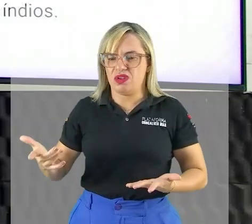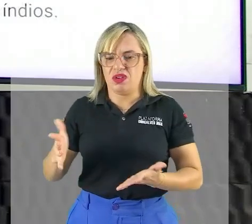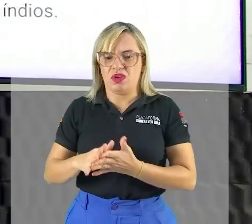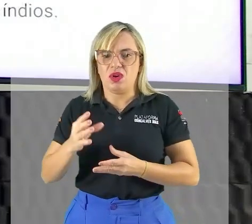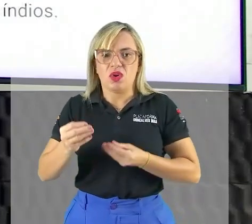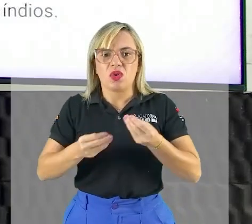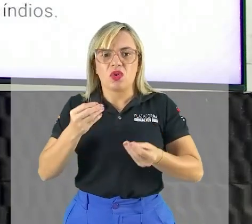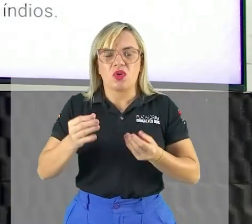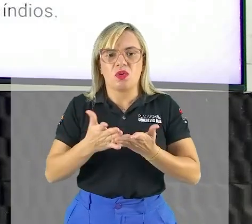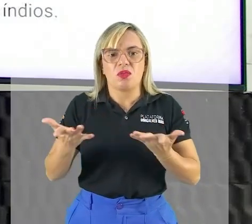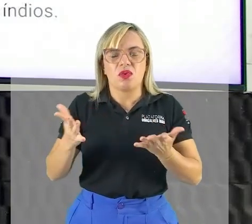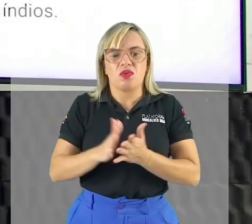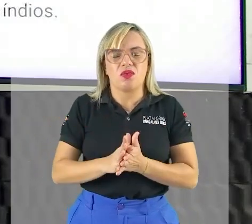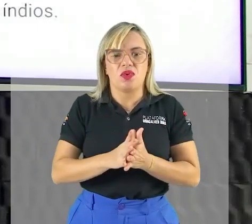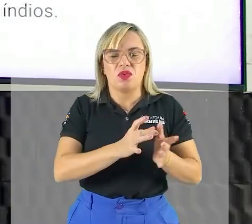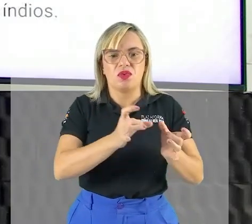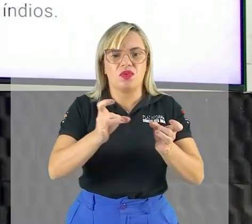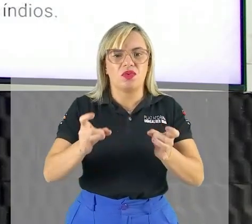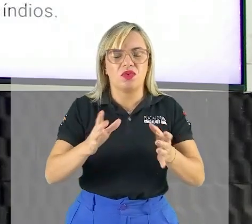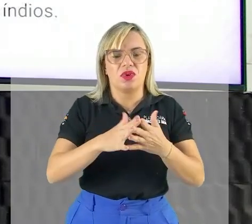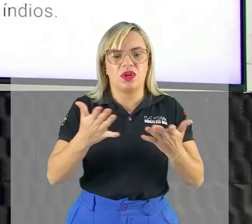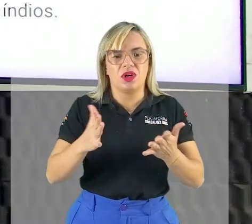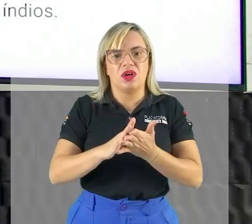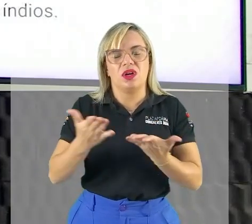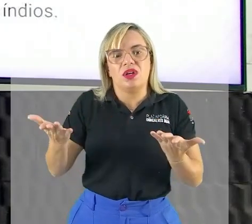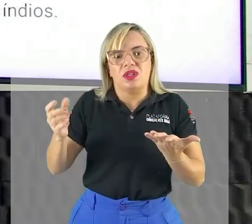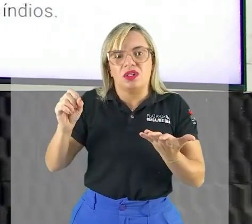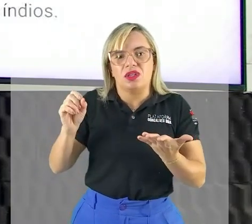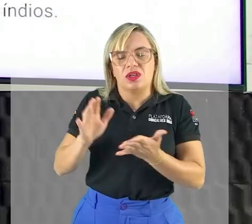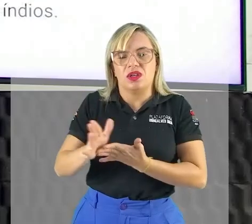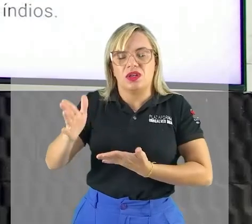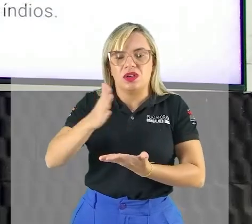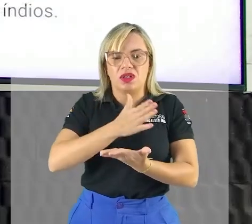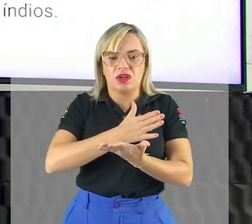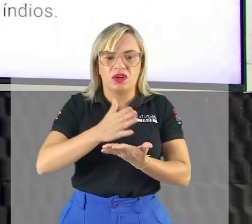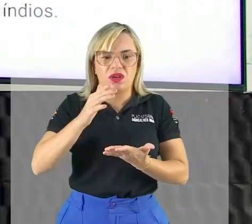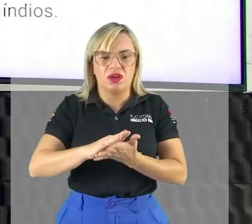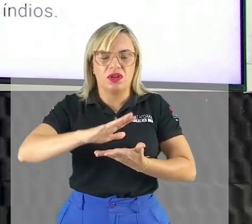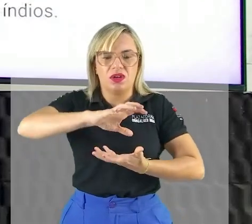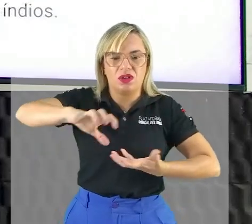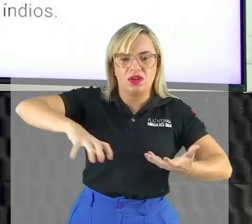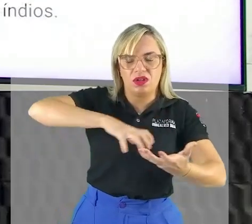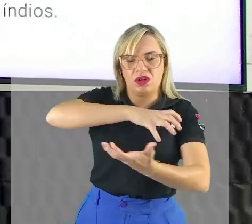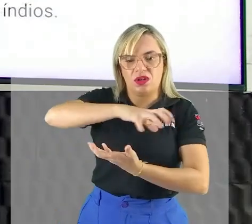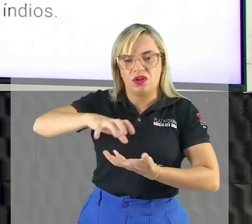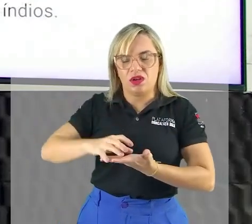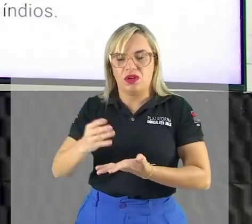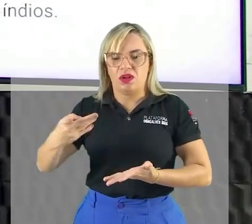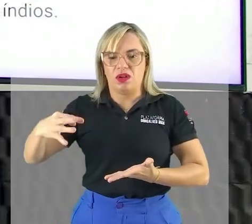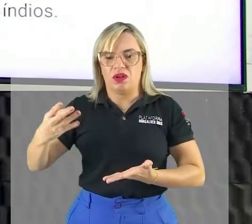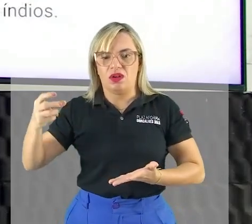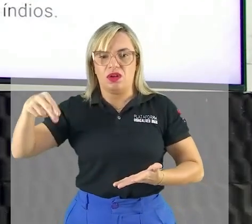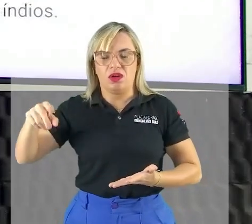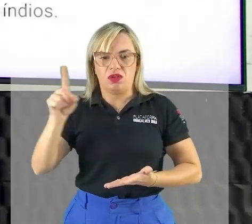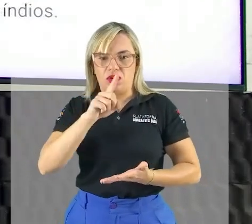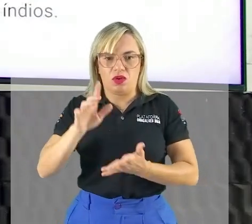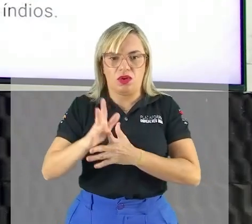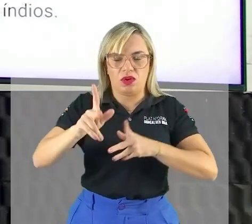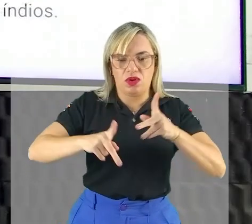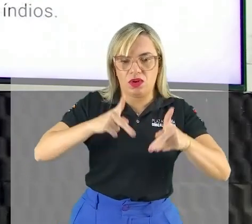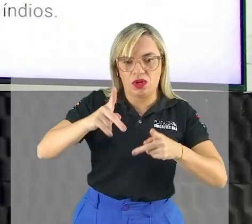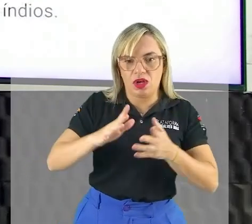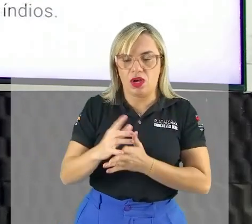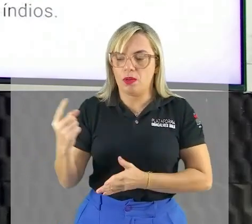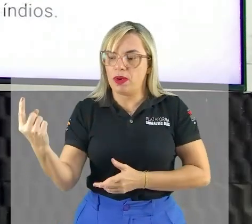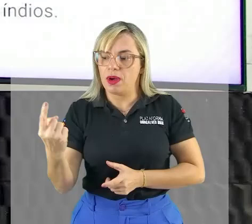como revender esses produtos e aí começa né Essa revolta de BM que assim não é uma revolta popular é uma revolta de